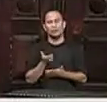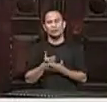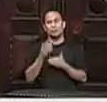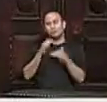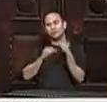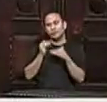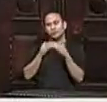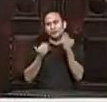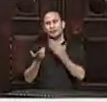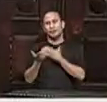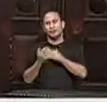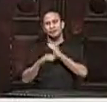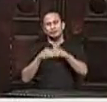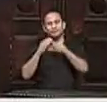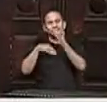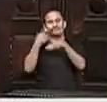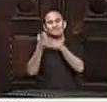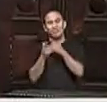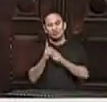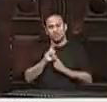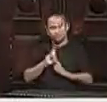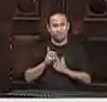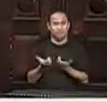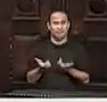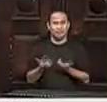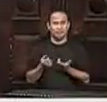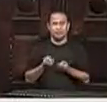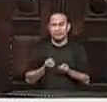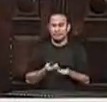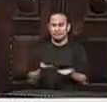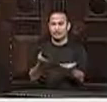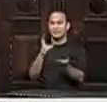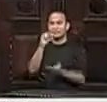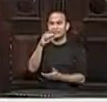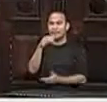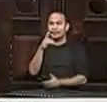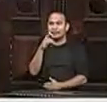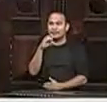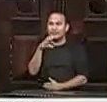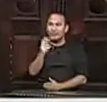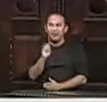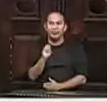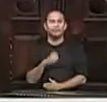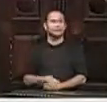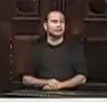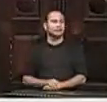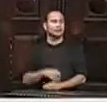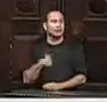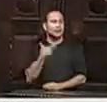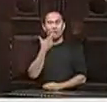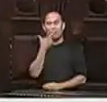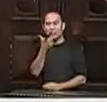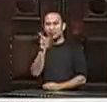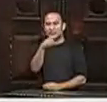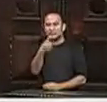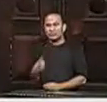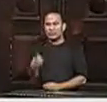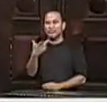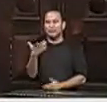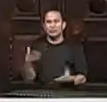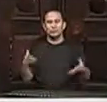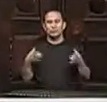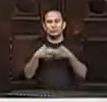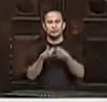servidores, ampliação do endividamento, entrega da SEDAI, aniquilação ou aniquilamento do